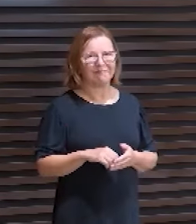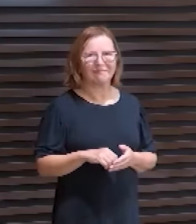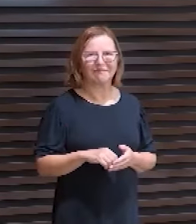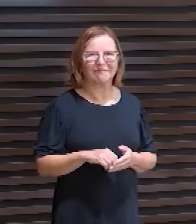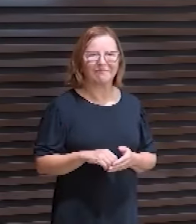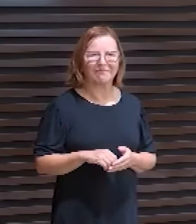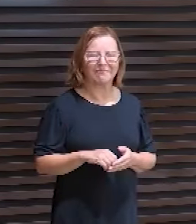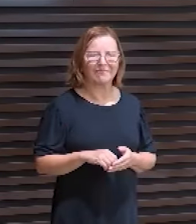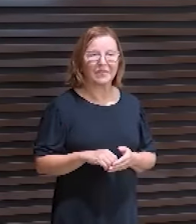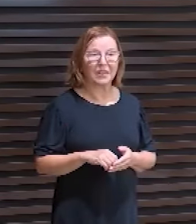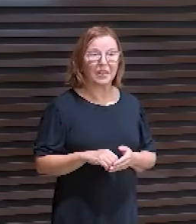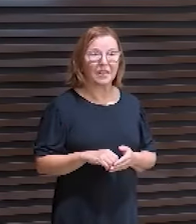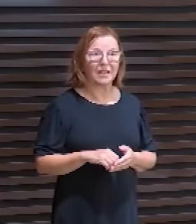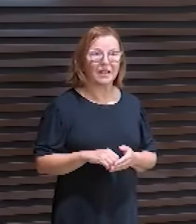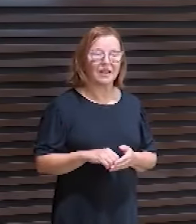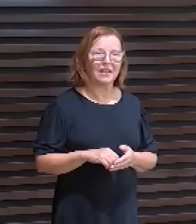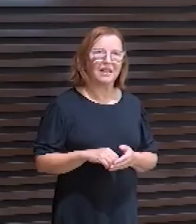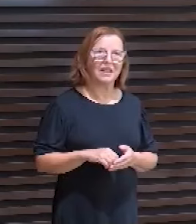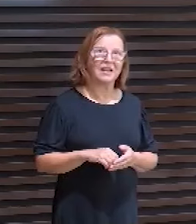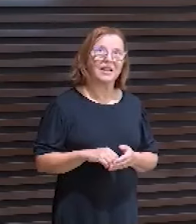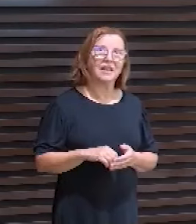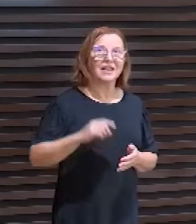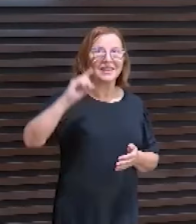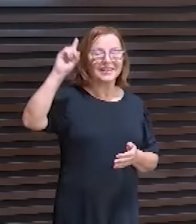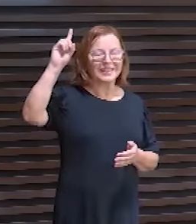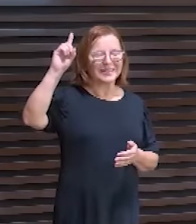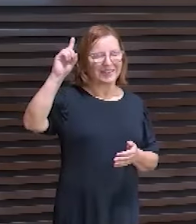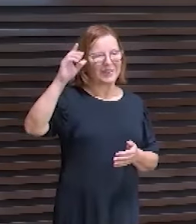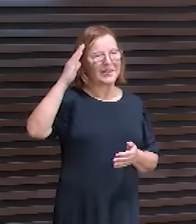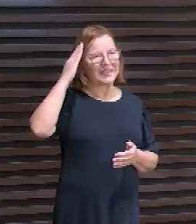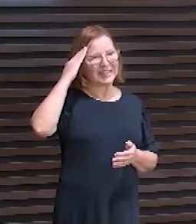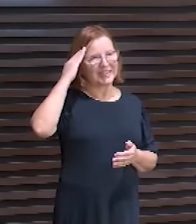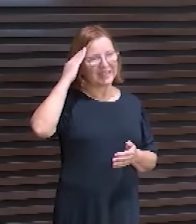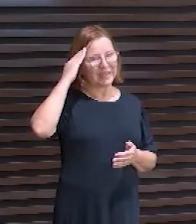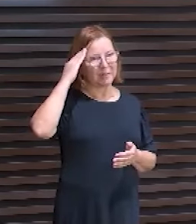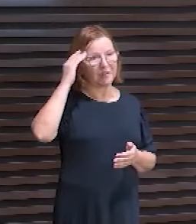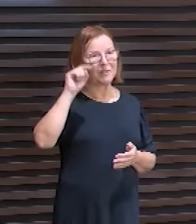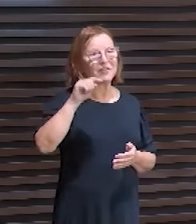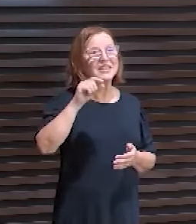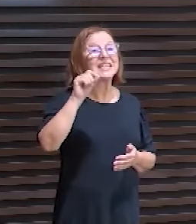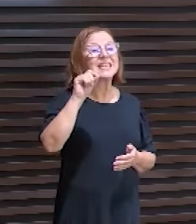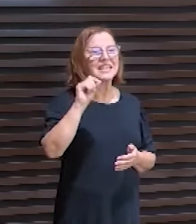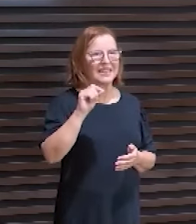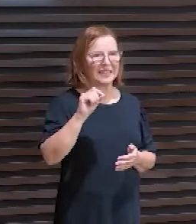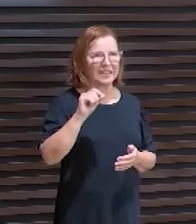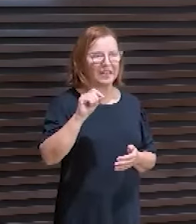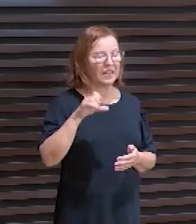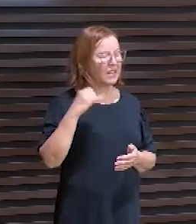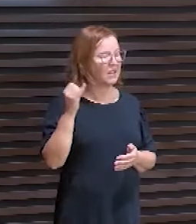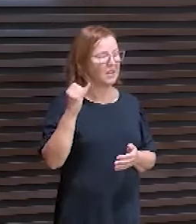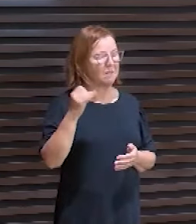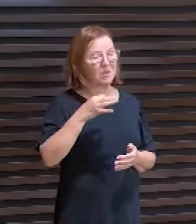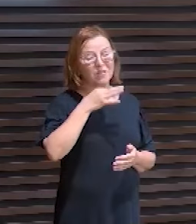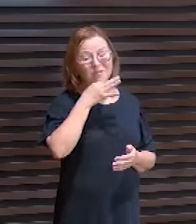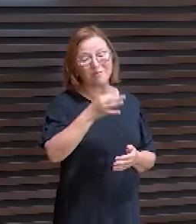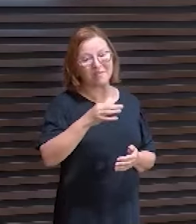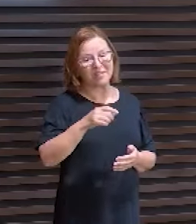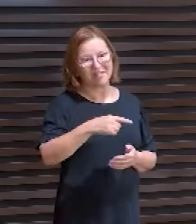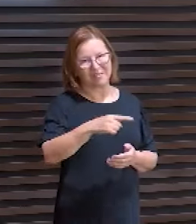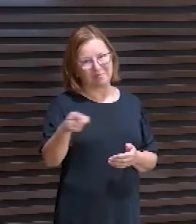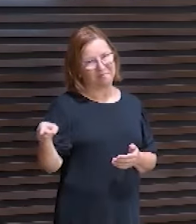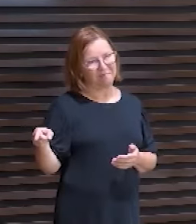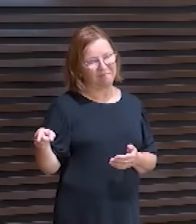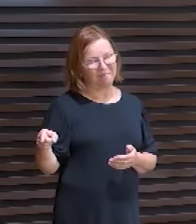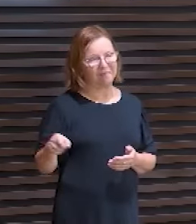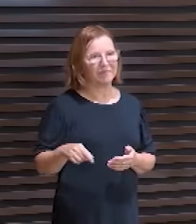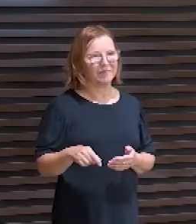pai ele sabe quem de fato você é não importa o que os outros pensem ou seja meus